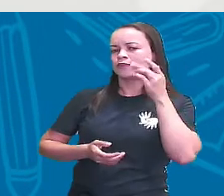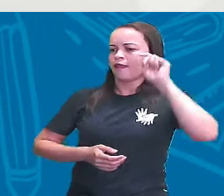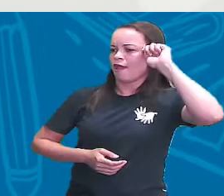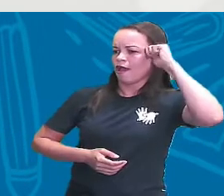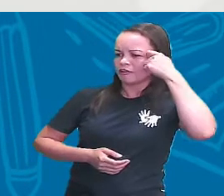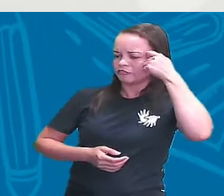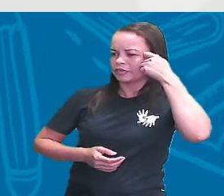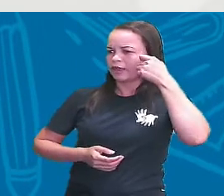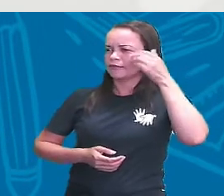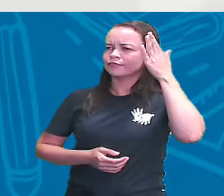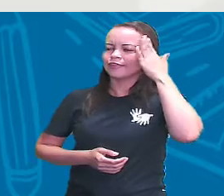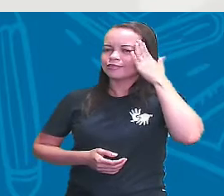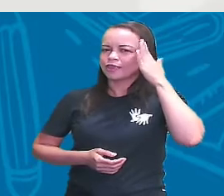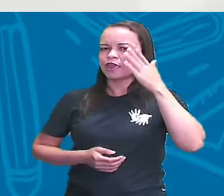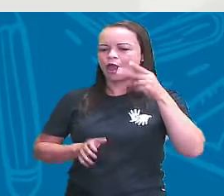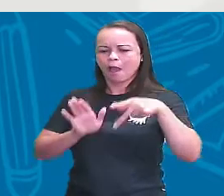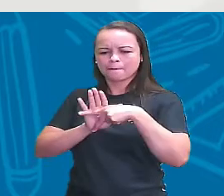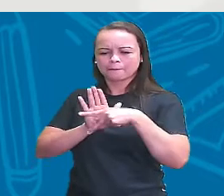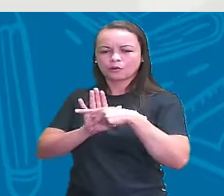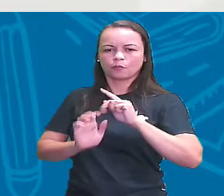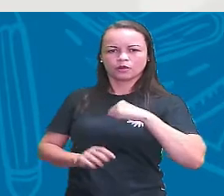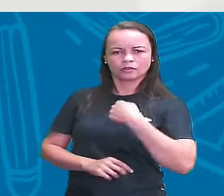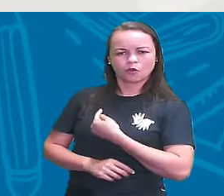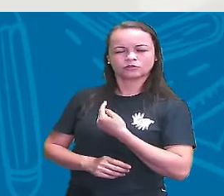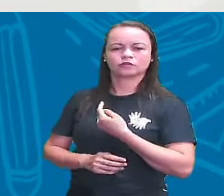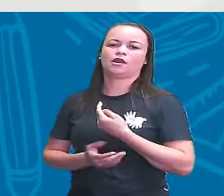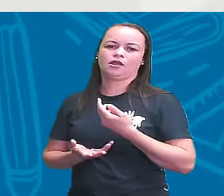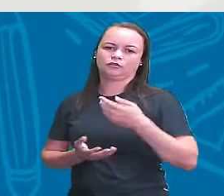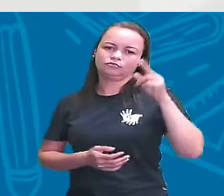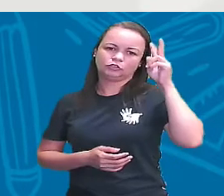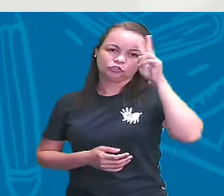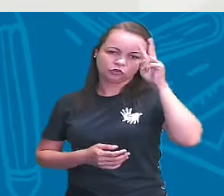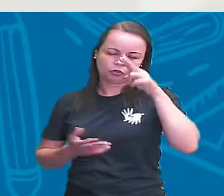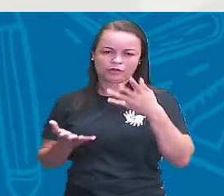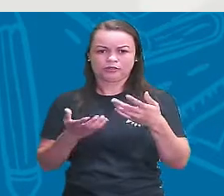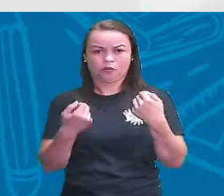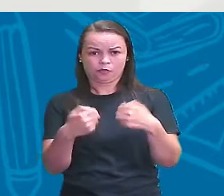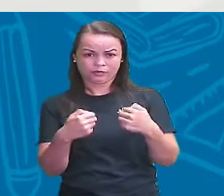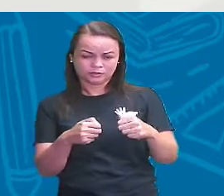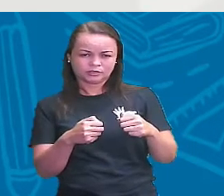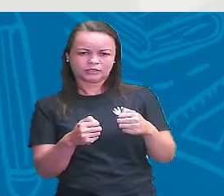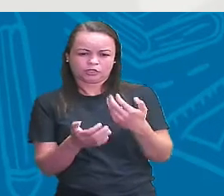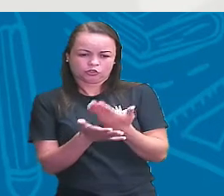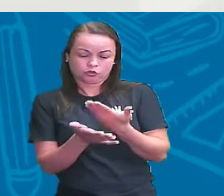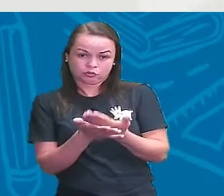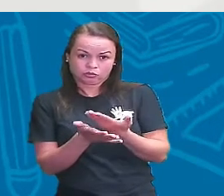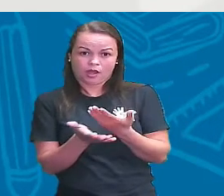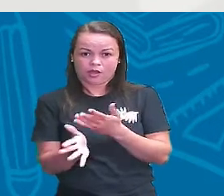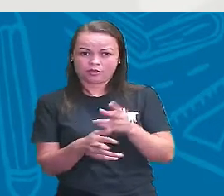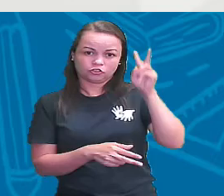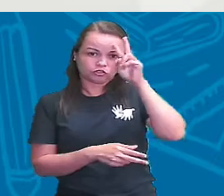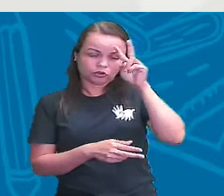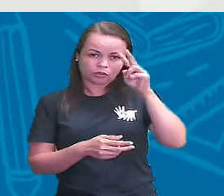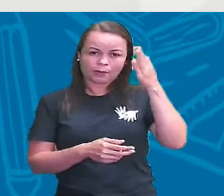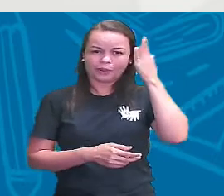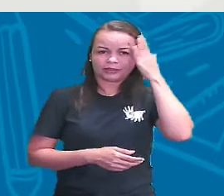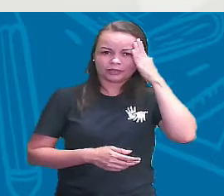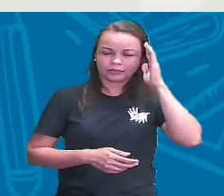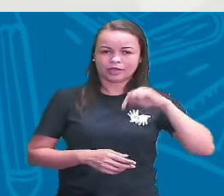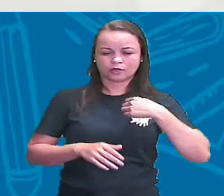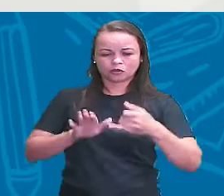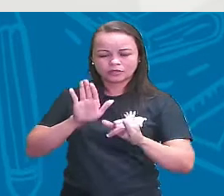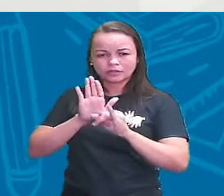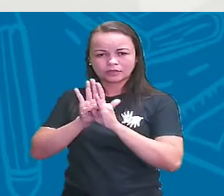história. Vocês lembram que lá no nosso primeiro dia de aula eu disse que a gente precisa estudar história para poder entender as nossas identidades, entender